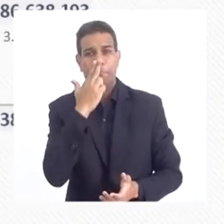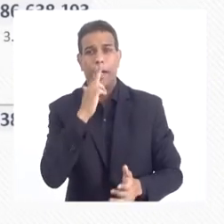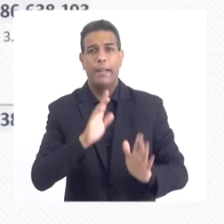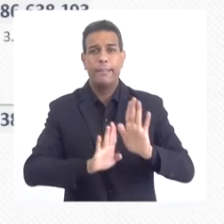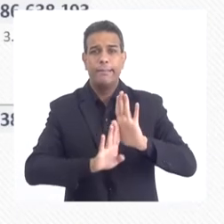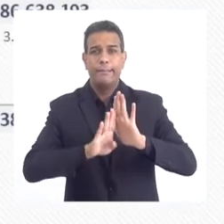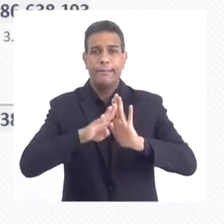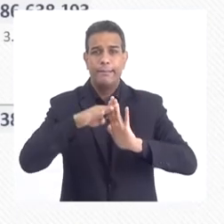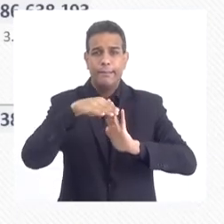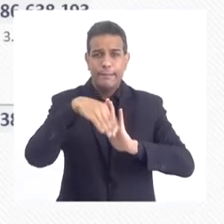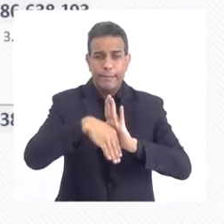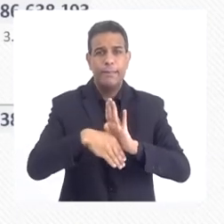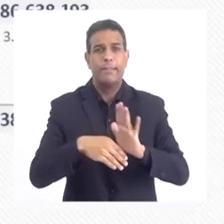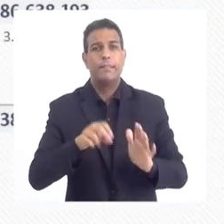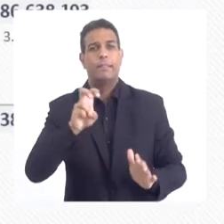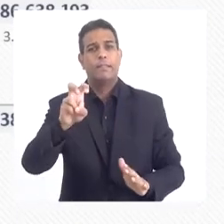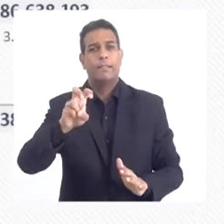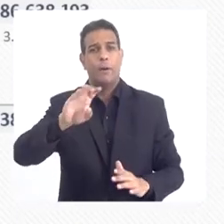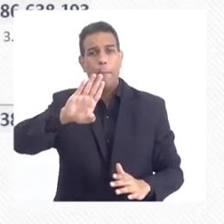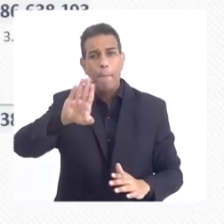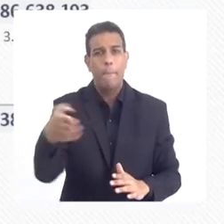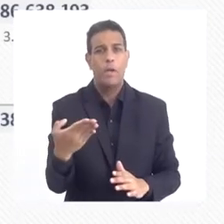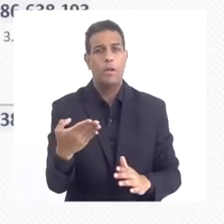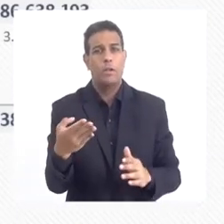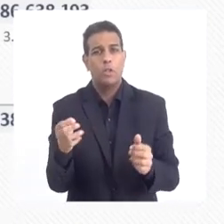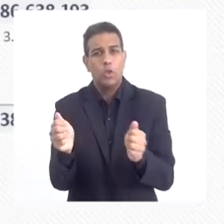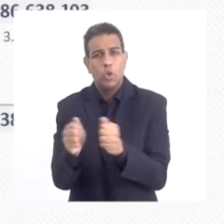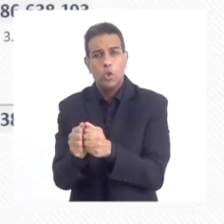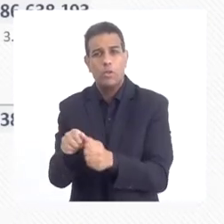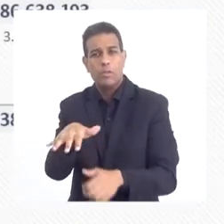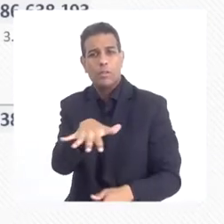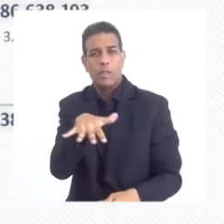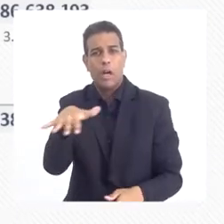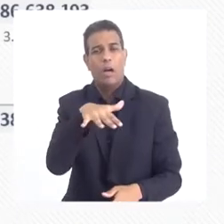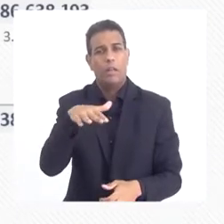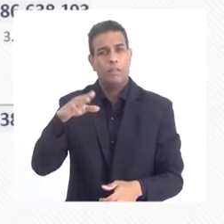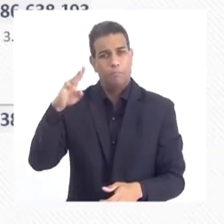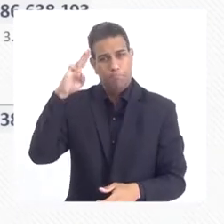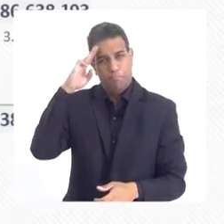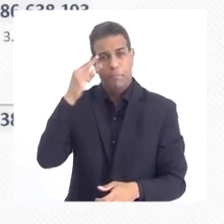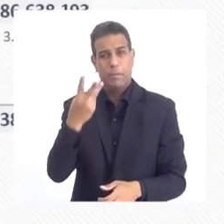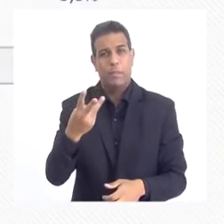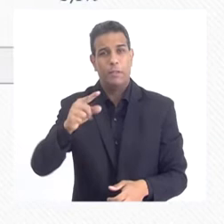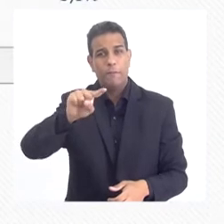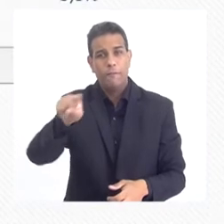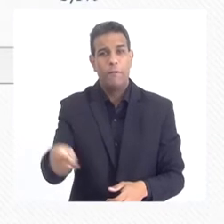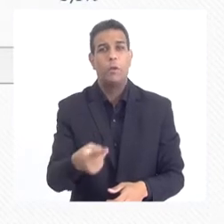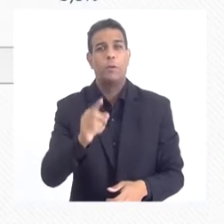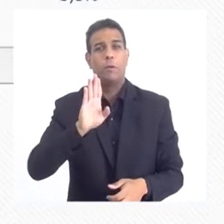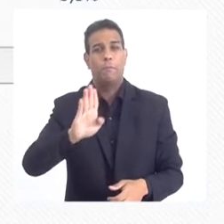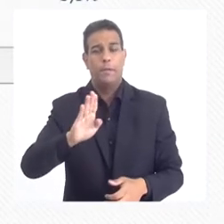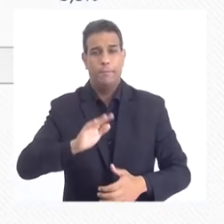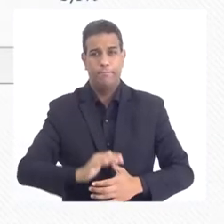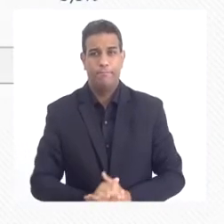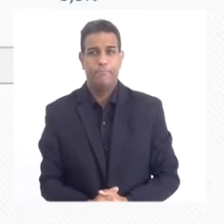quase 5 bi e o dos militares de 3 bi e meio.